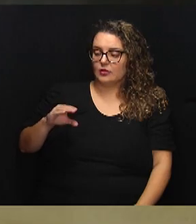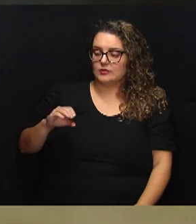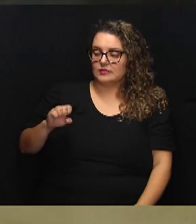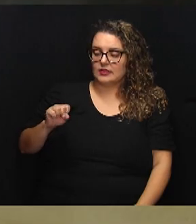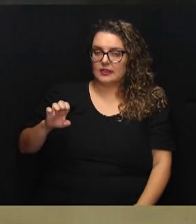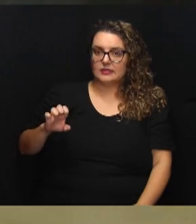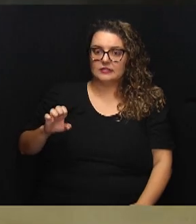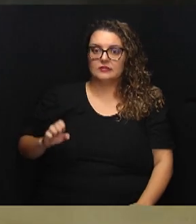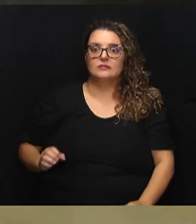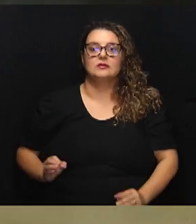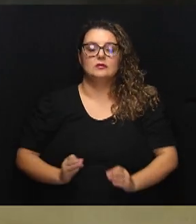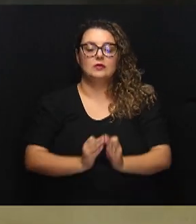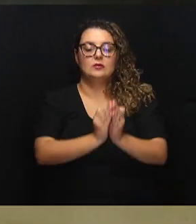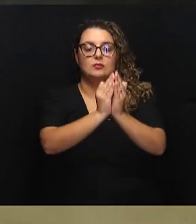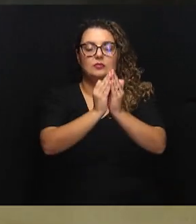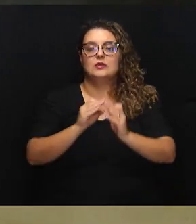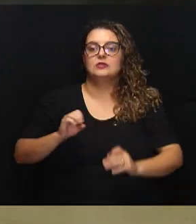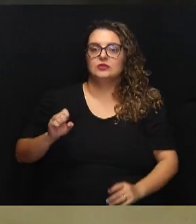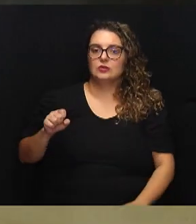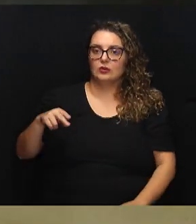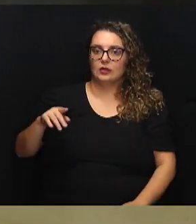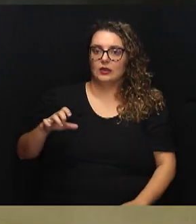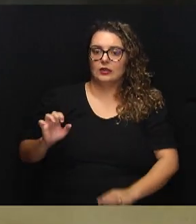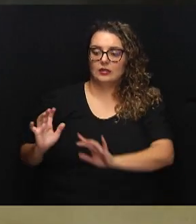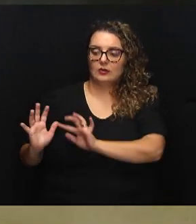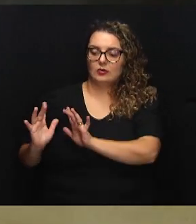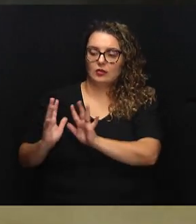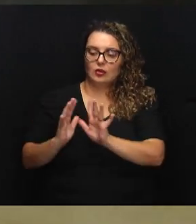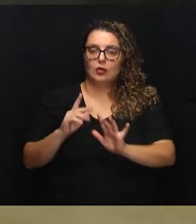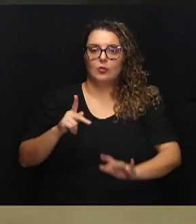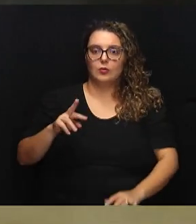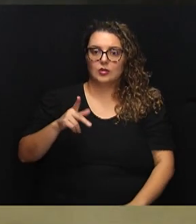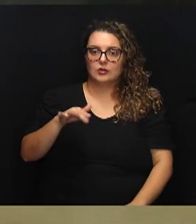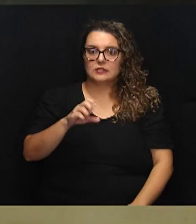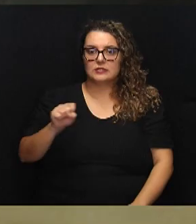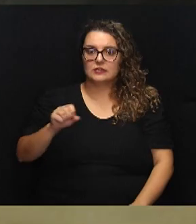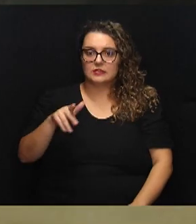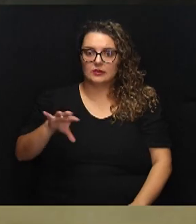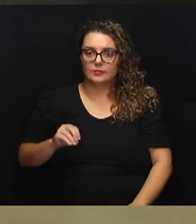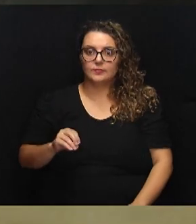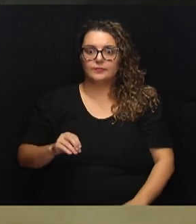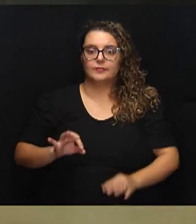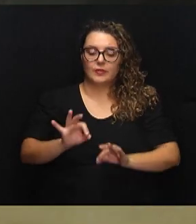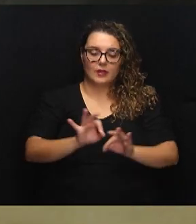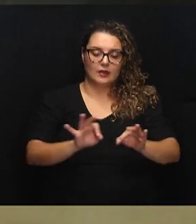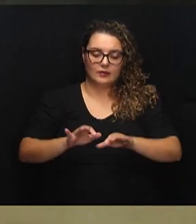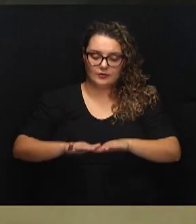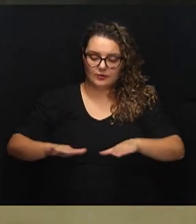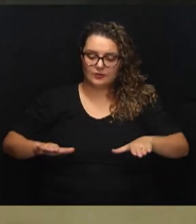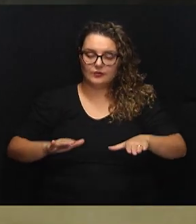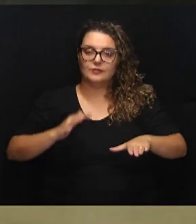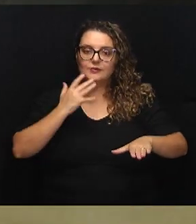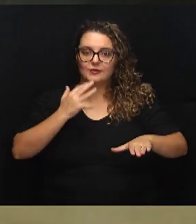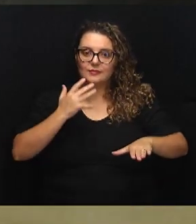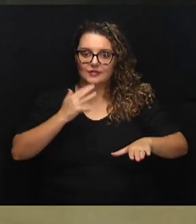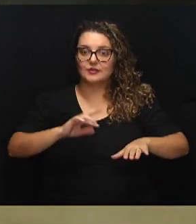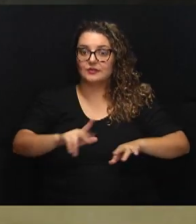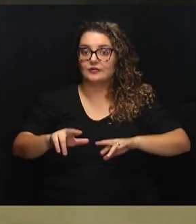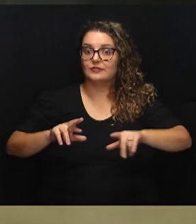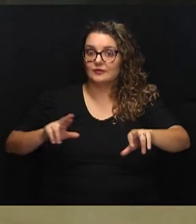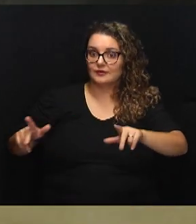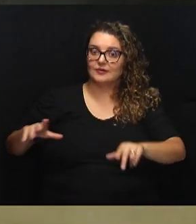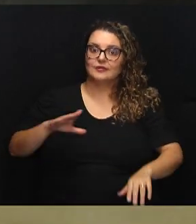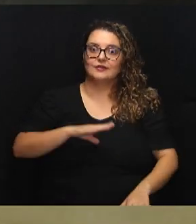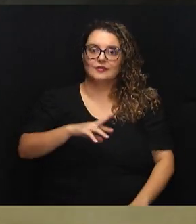por missas solenes, procissões e a tradicional confecção de tapetes coloridos, né, em diversas cidades